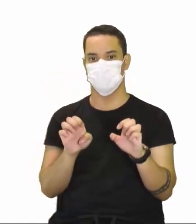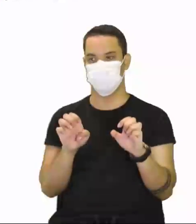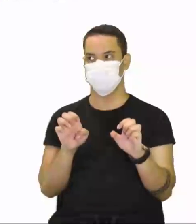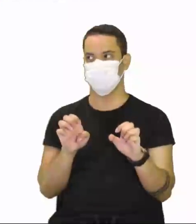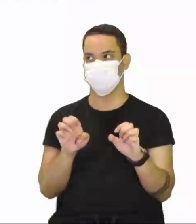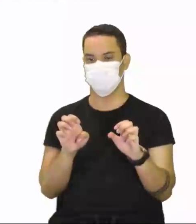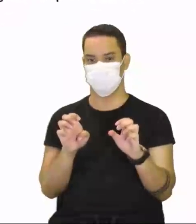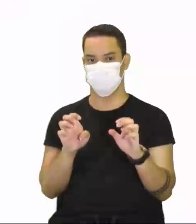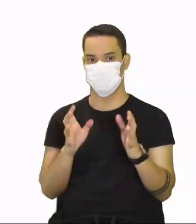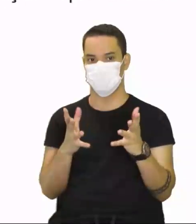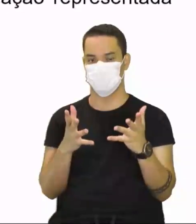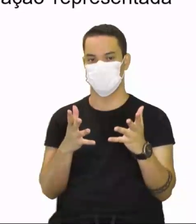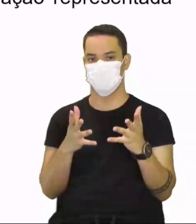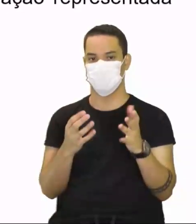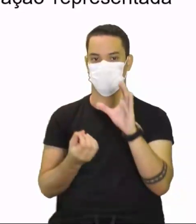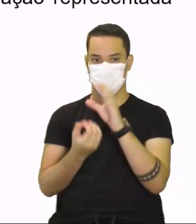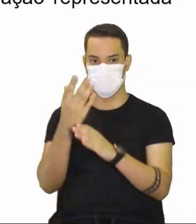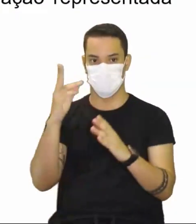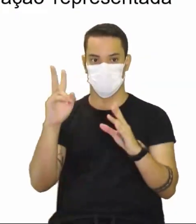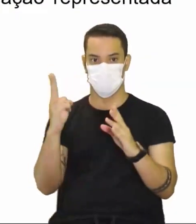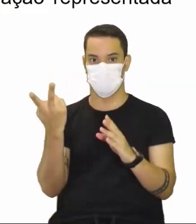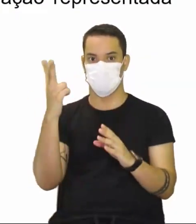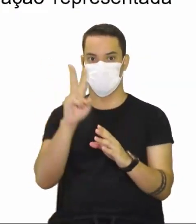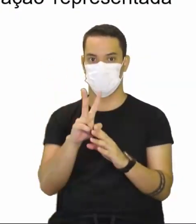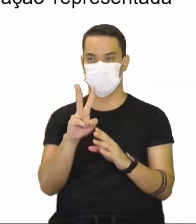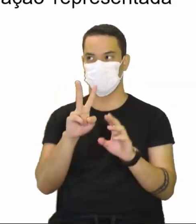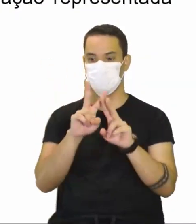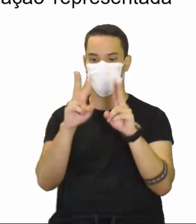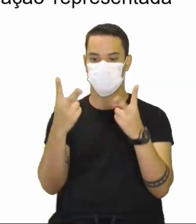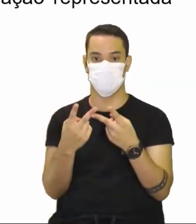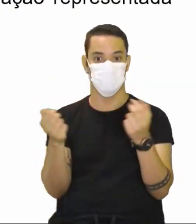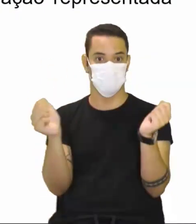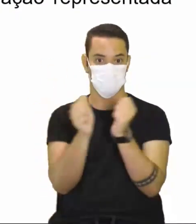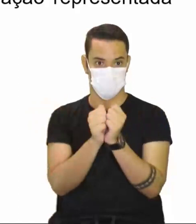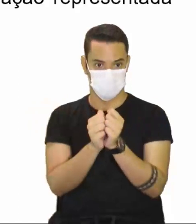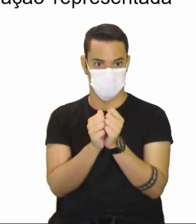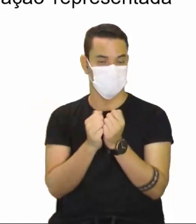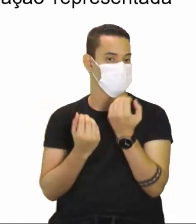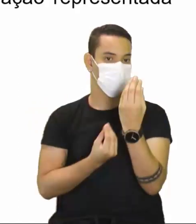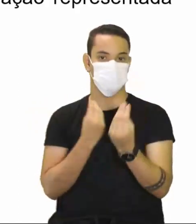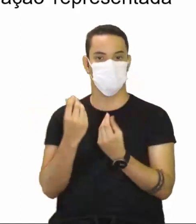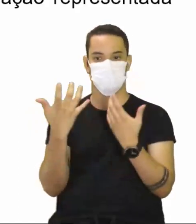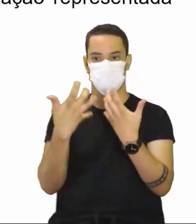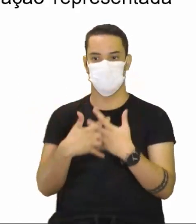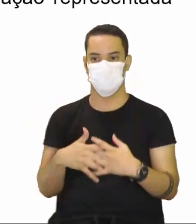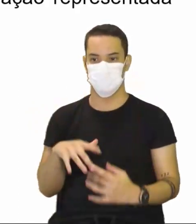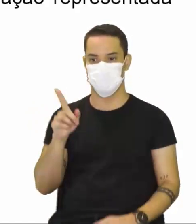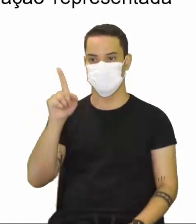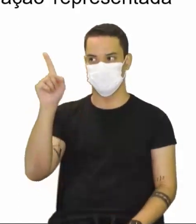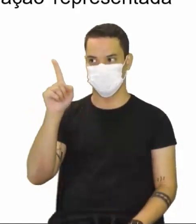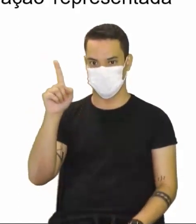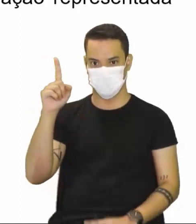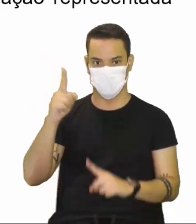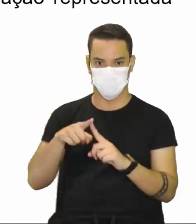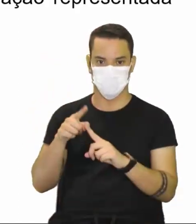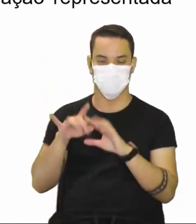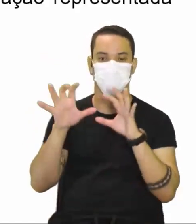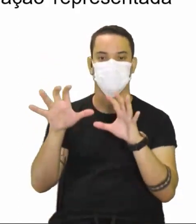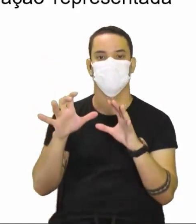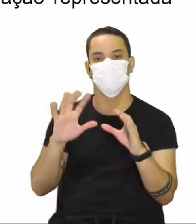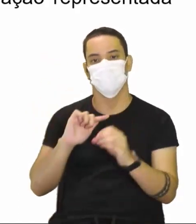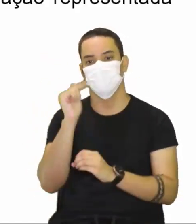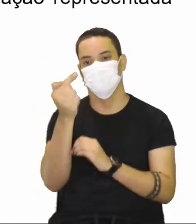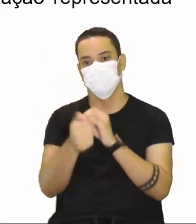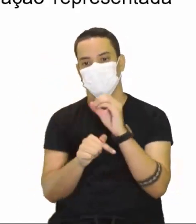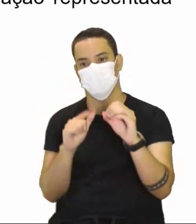estrutura, a forma estrutural, e quando a ligação é covalente dupla, nesse tipo de ligação, os